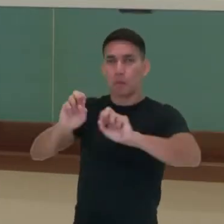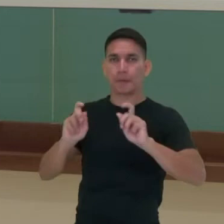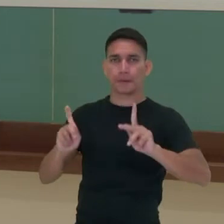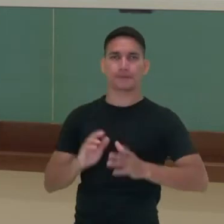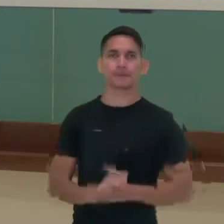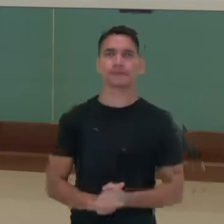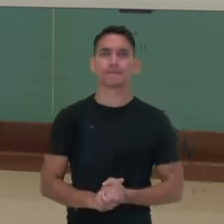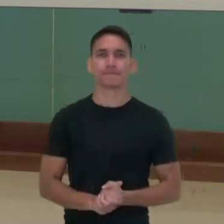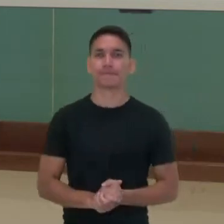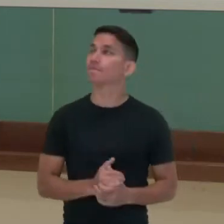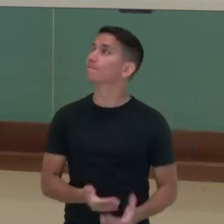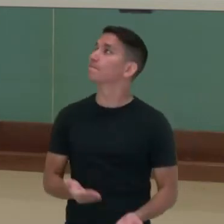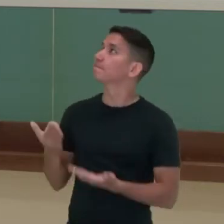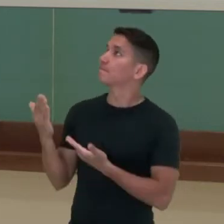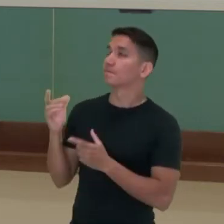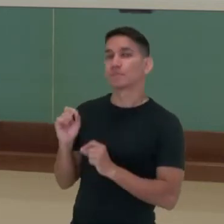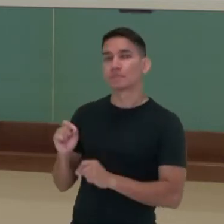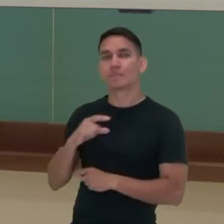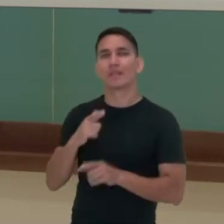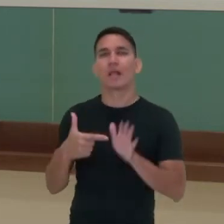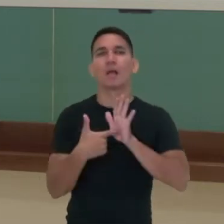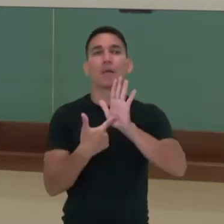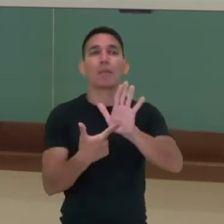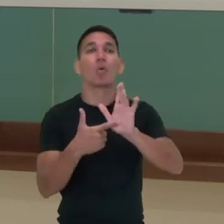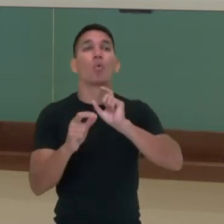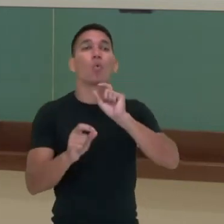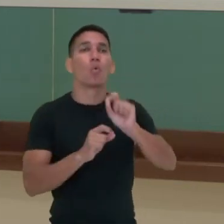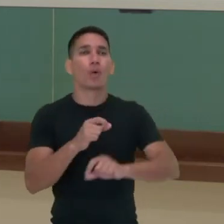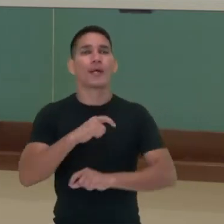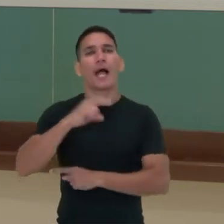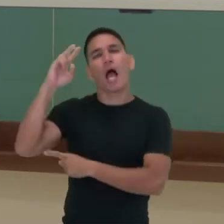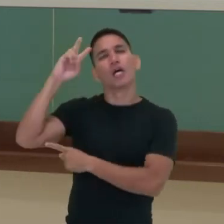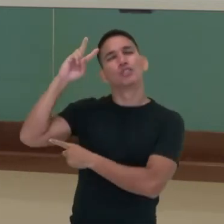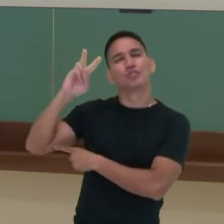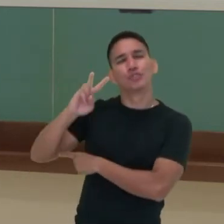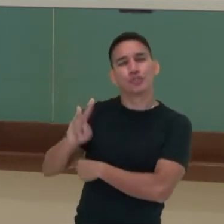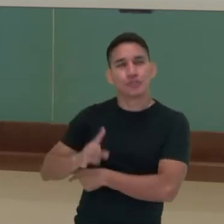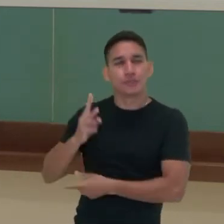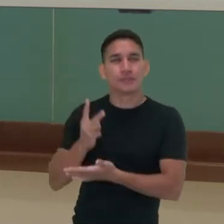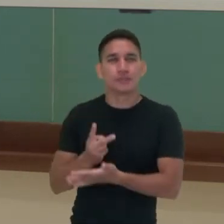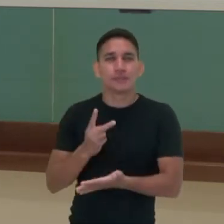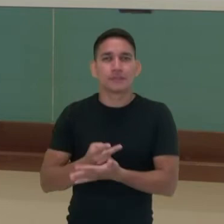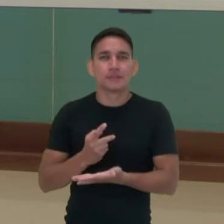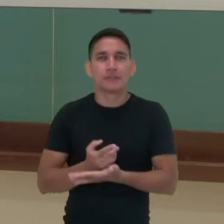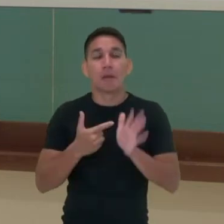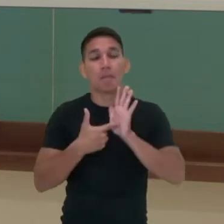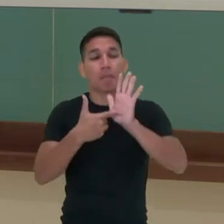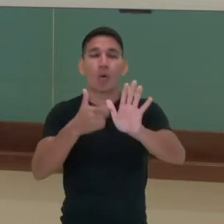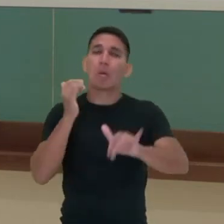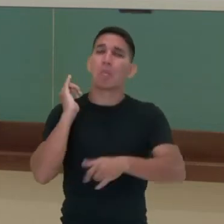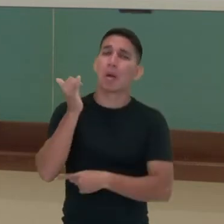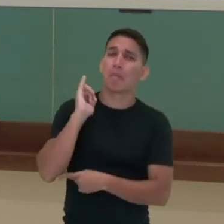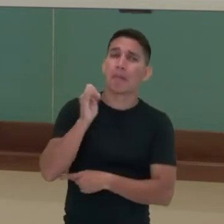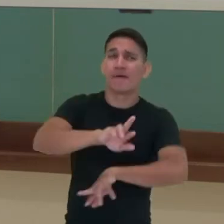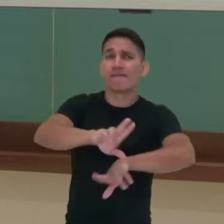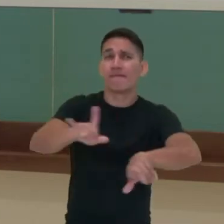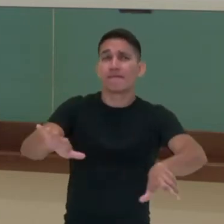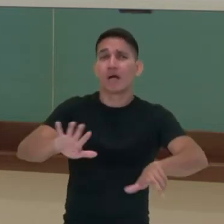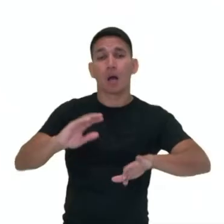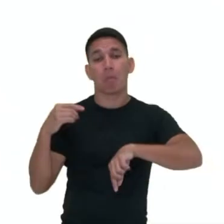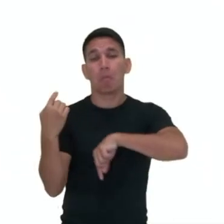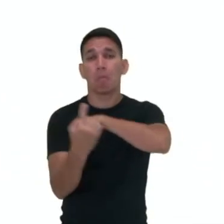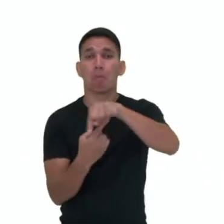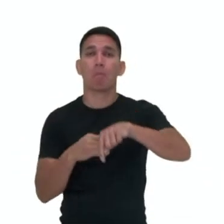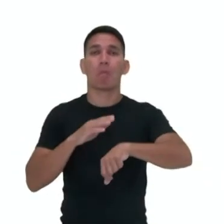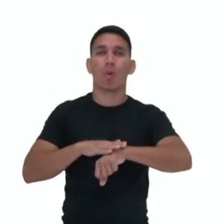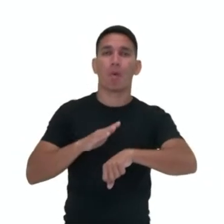bom? Muito bem. E aqui nós estamos mostrando aqui, ó, a história sempre narrou, né, diversos ciclos de imigração para o